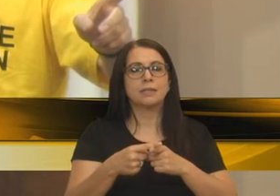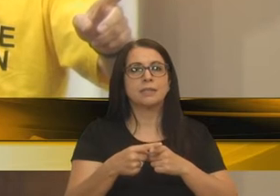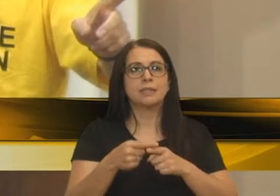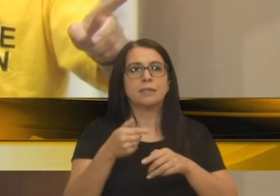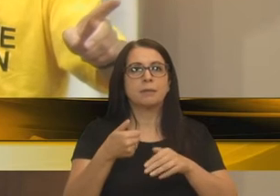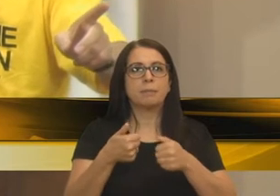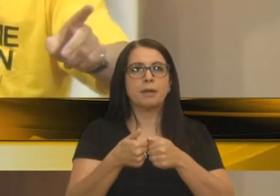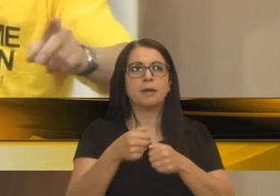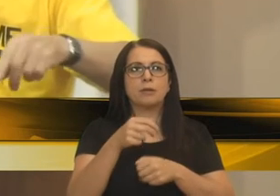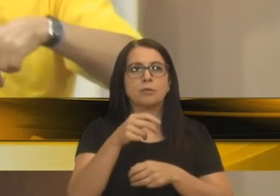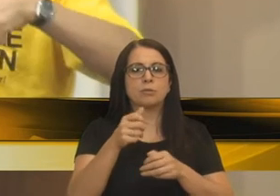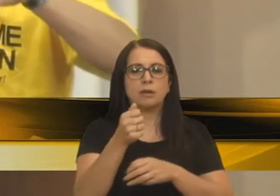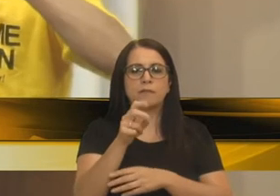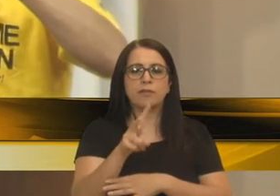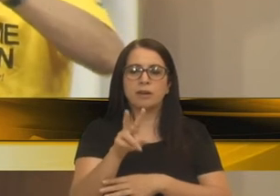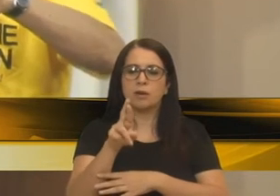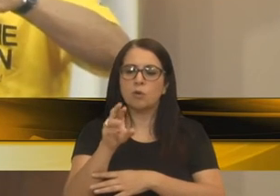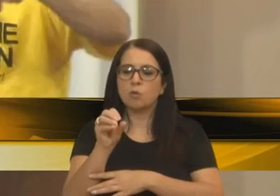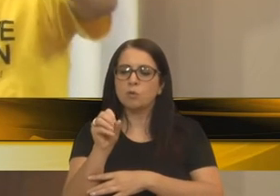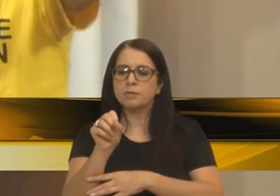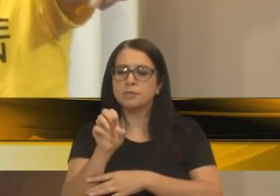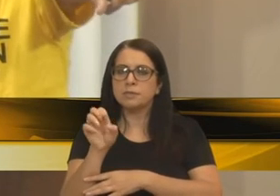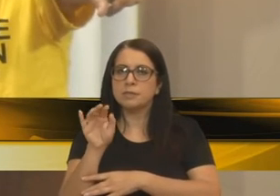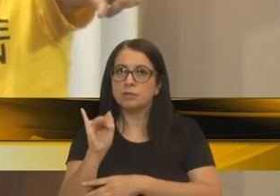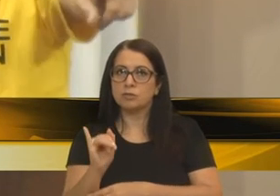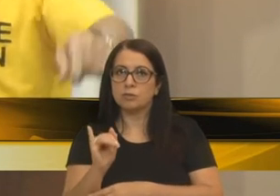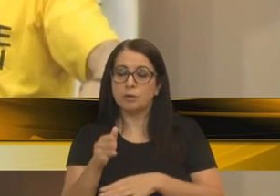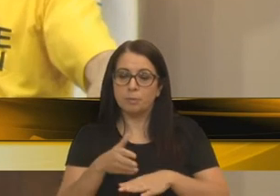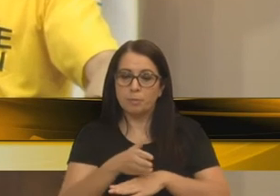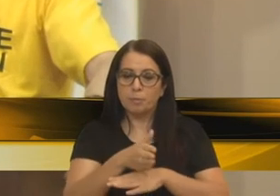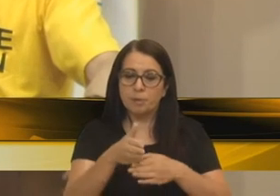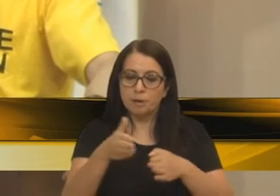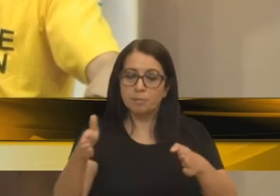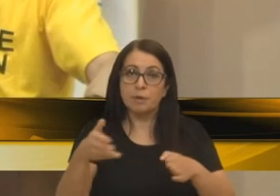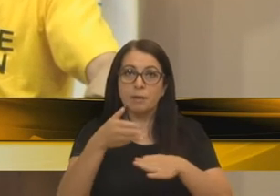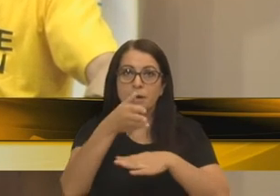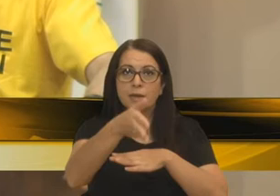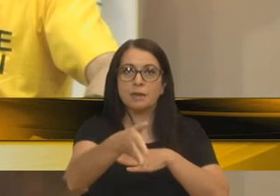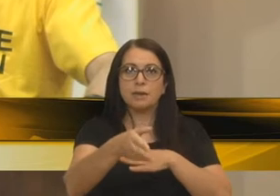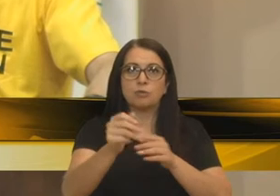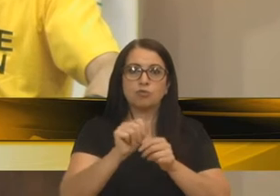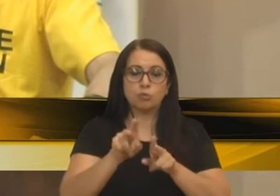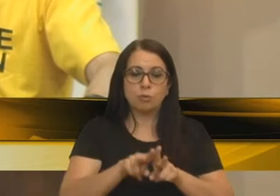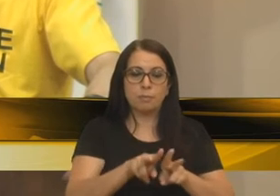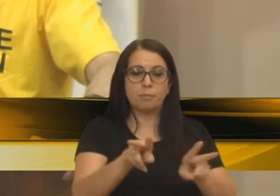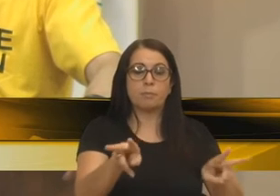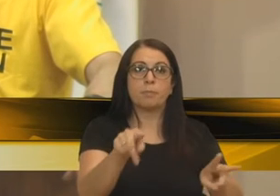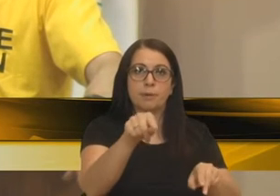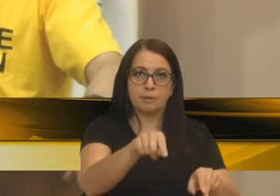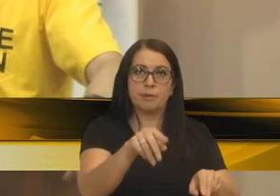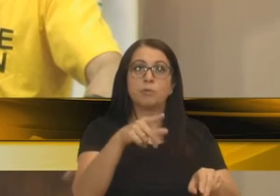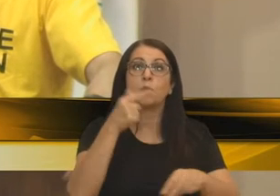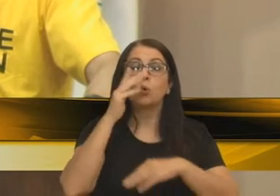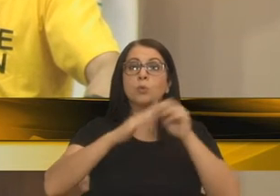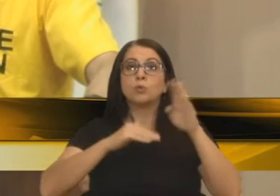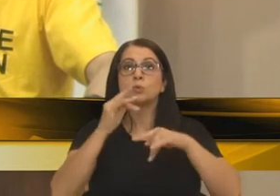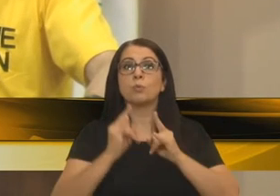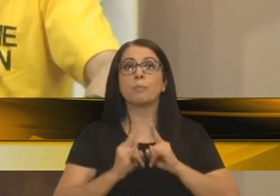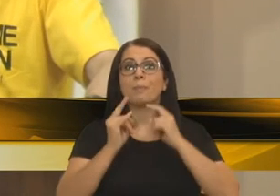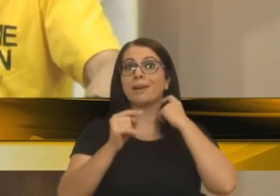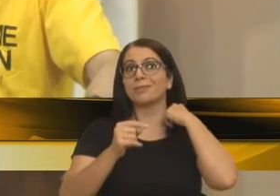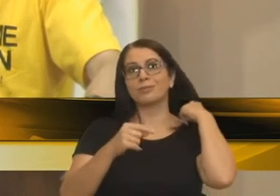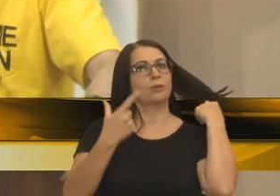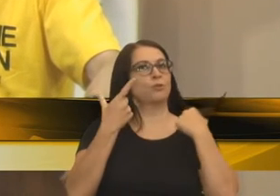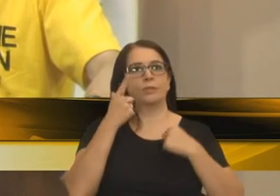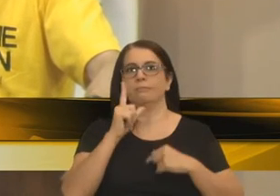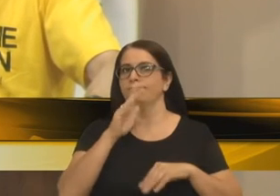Avenida Rossetti projetado o prolongamento da Avenida Rossetti para ligar lá embaixo com a perimetral, e se construiu um prédio. E aí tu